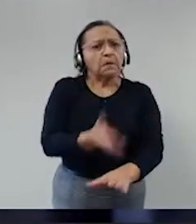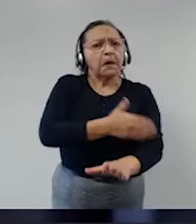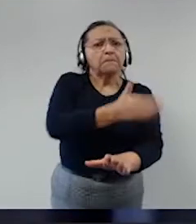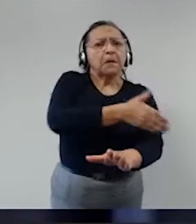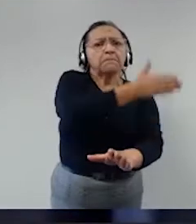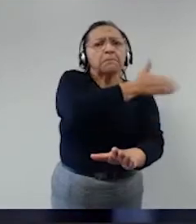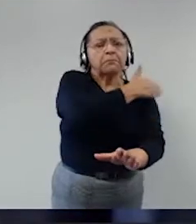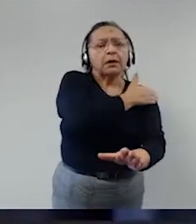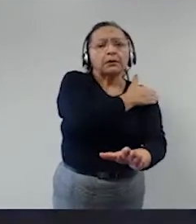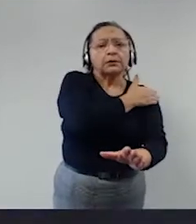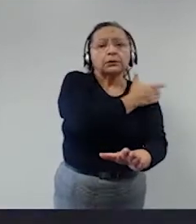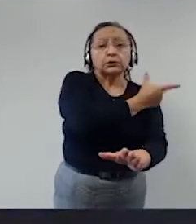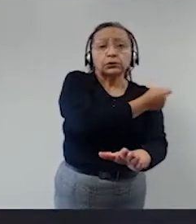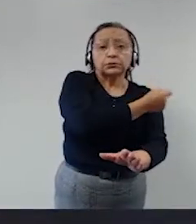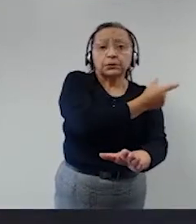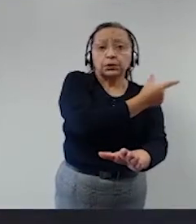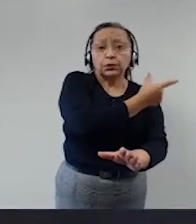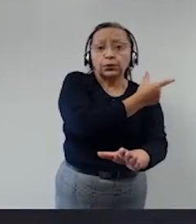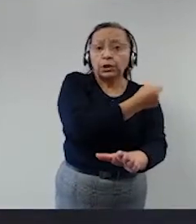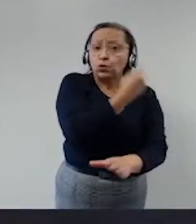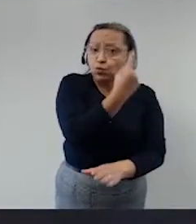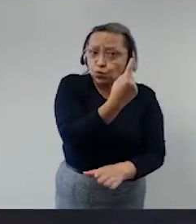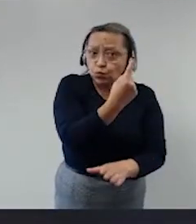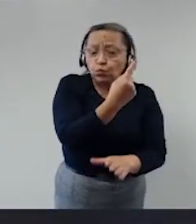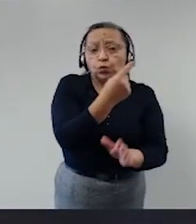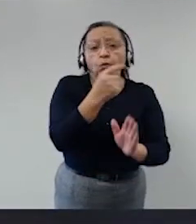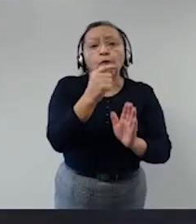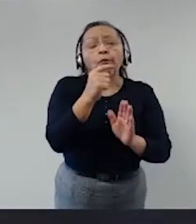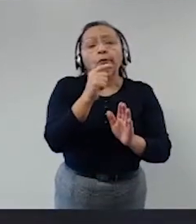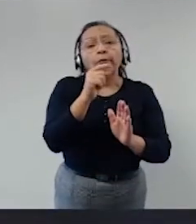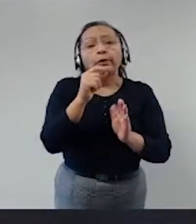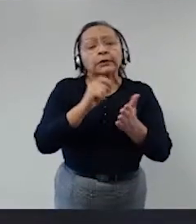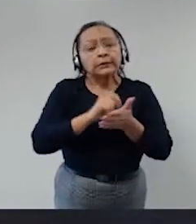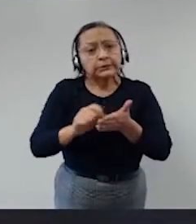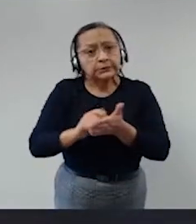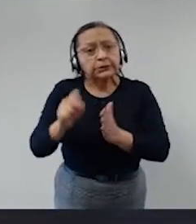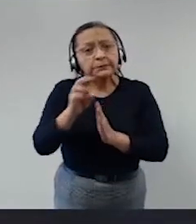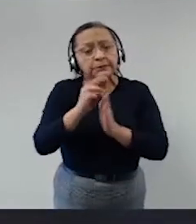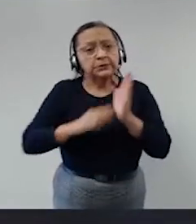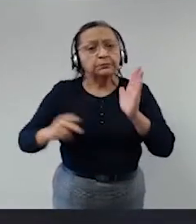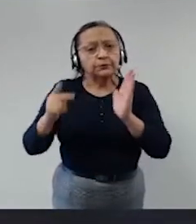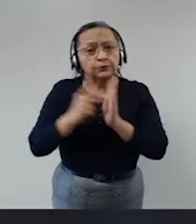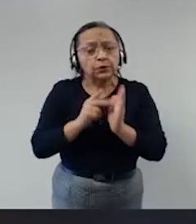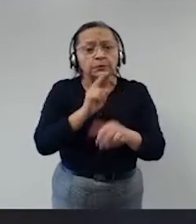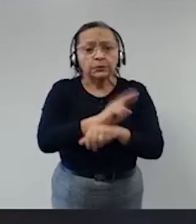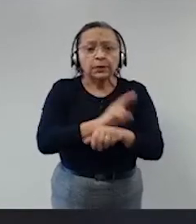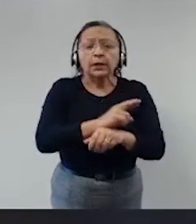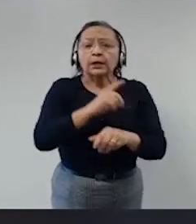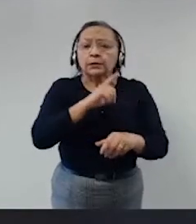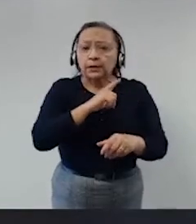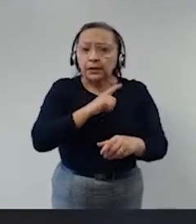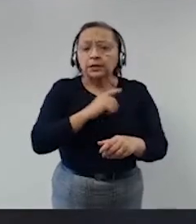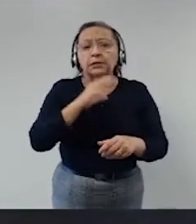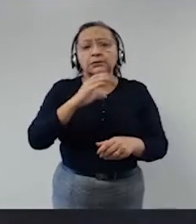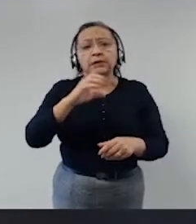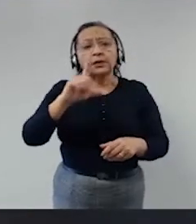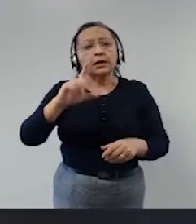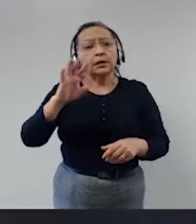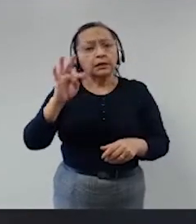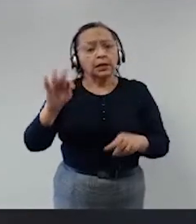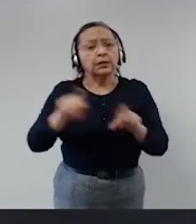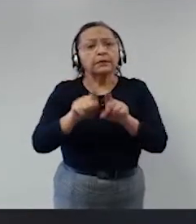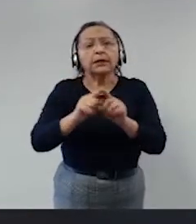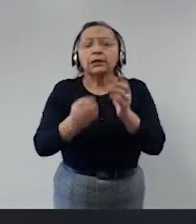de 2001, com a edição de medidas provisórias flexibilizantes, né, que incorporaram dispositivos à CLT,